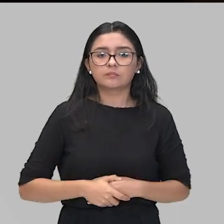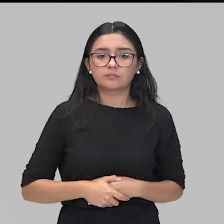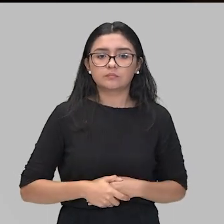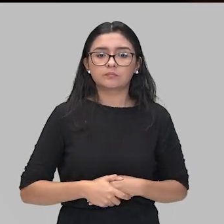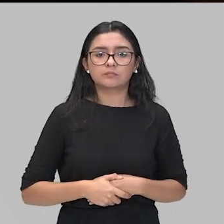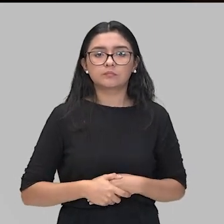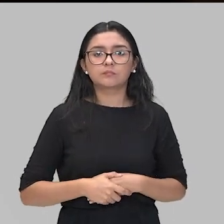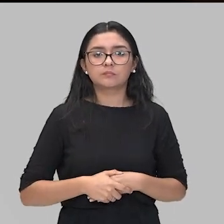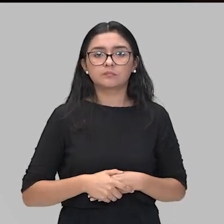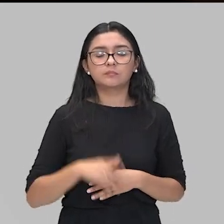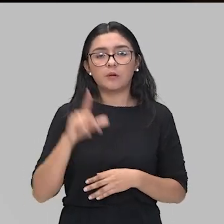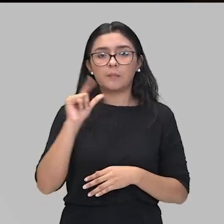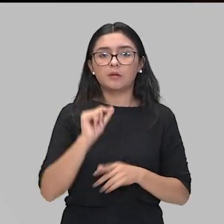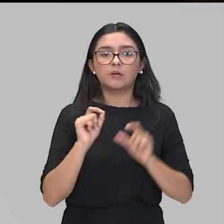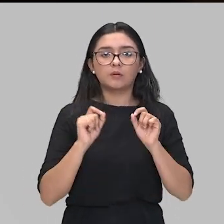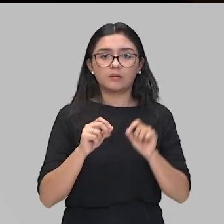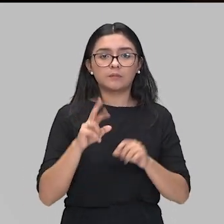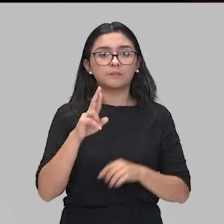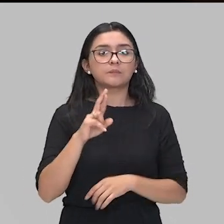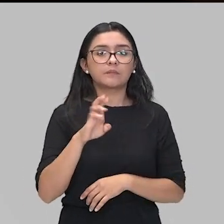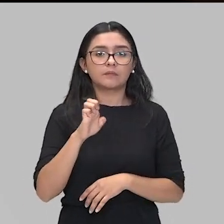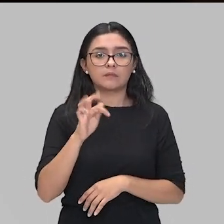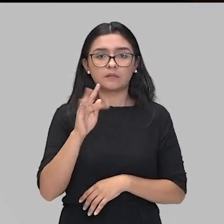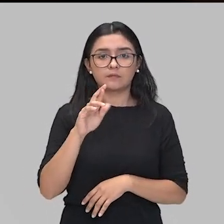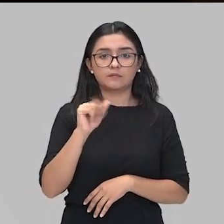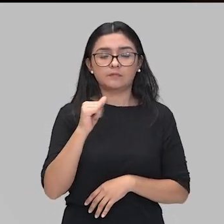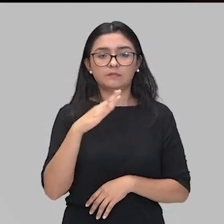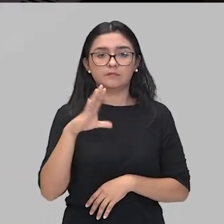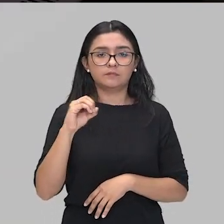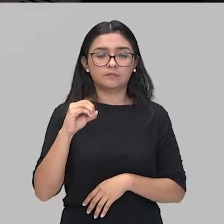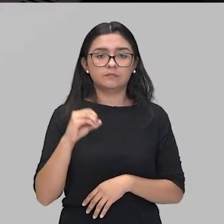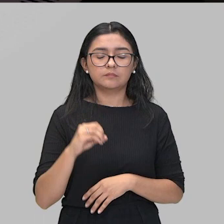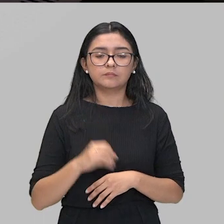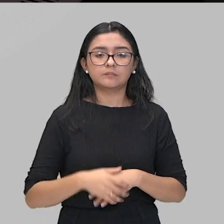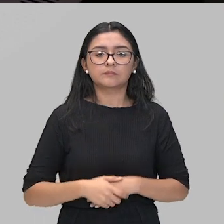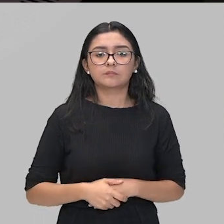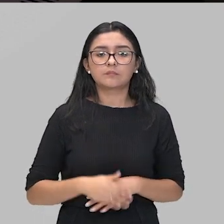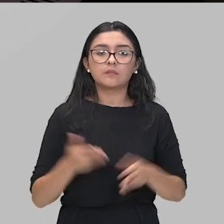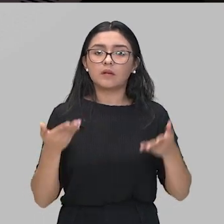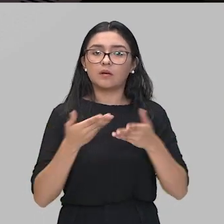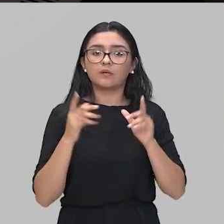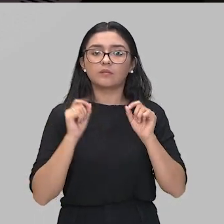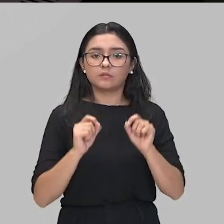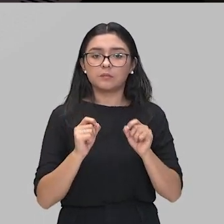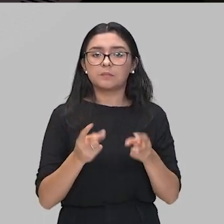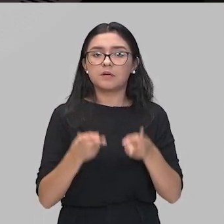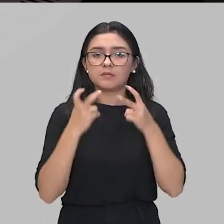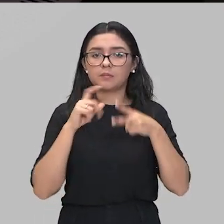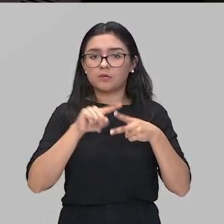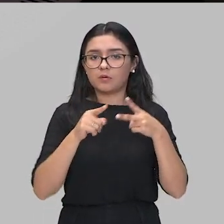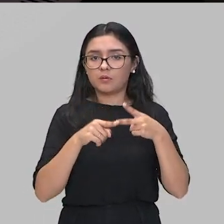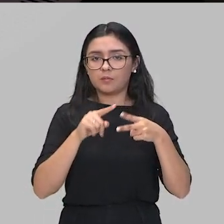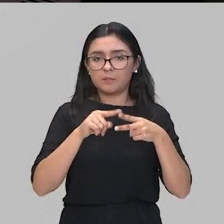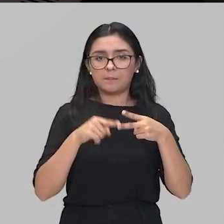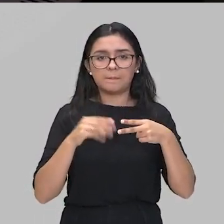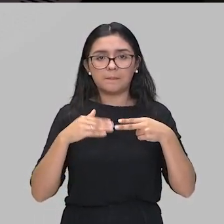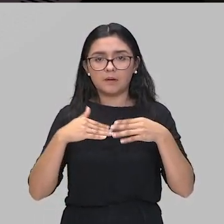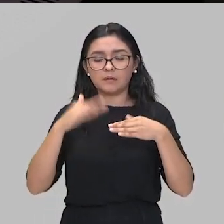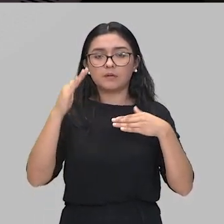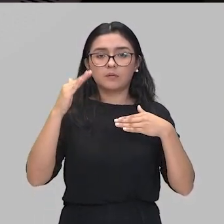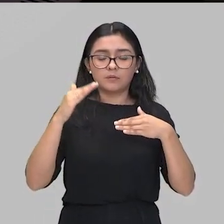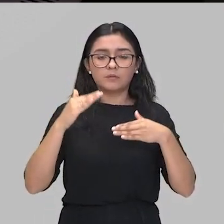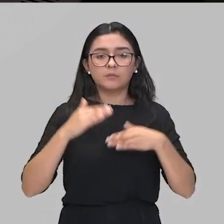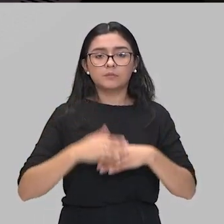meio de menor índice de refração. Com isso, agora o feixe aumenta o ângulo refratado.